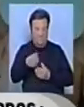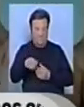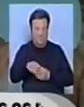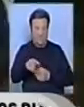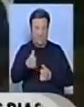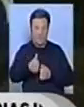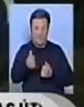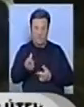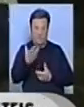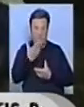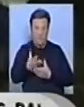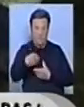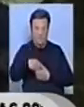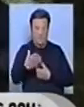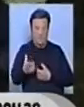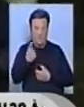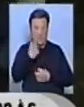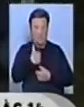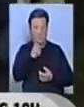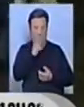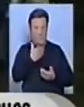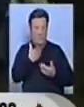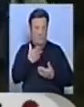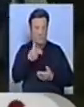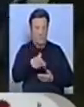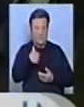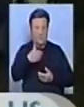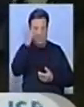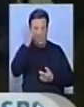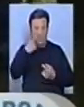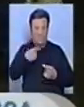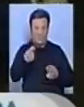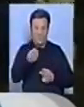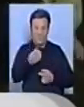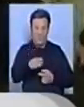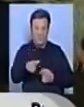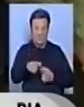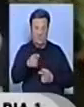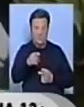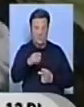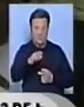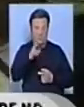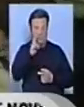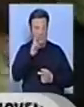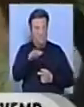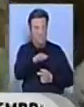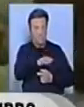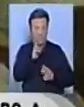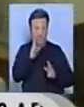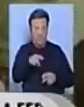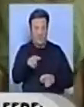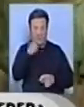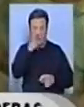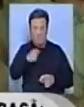é ótimo esta inclusão, não é? Termos a capacidade de mostrar a estas crianças e ao resto do público que está presente que as